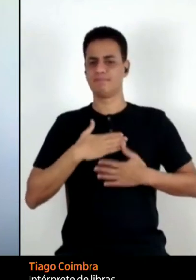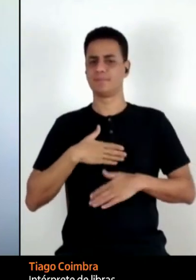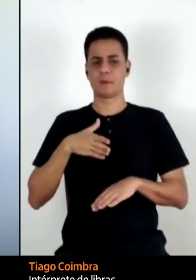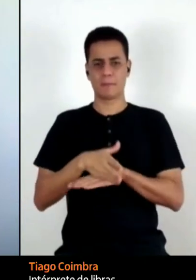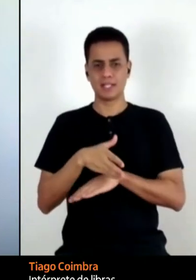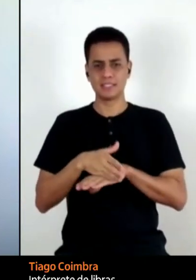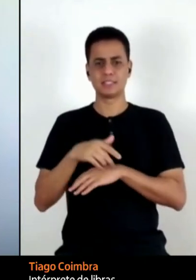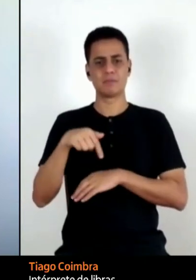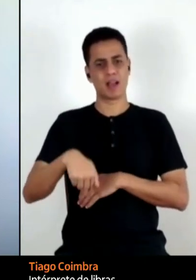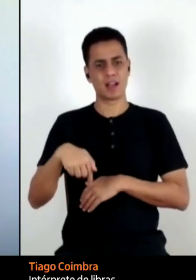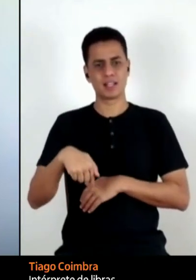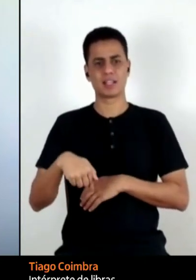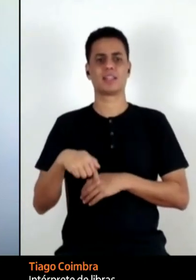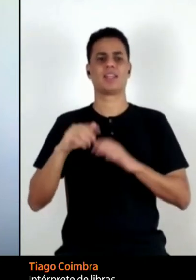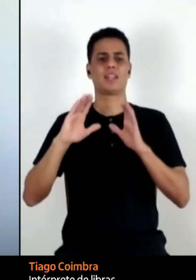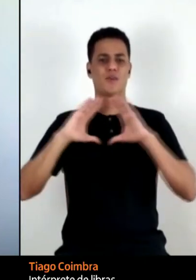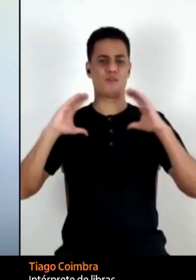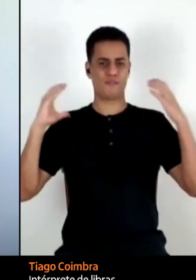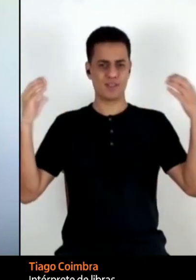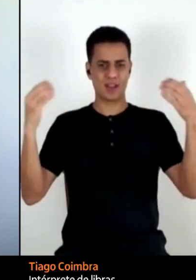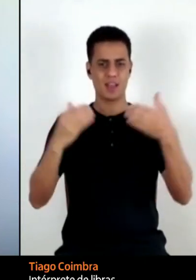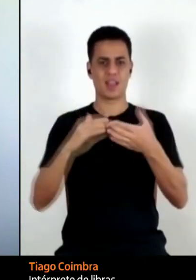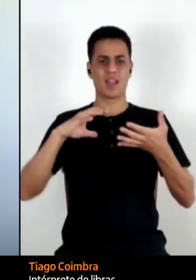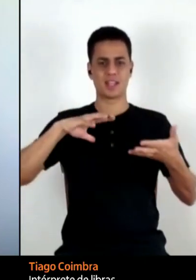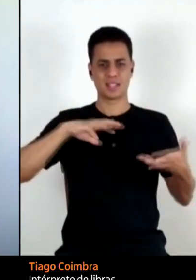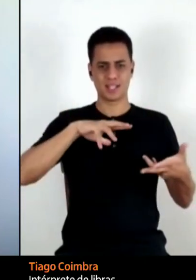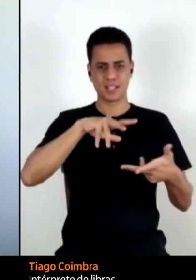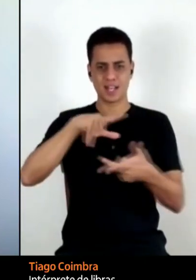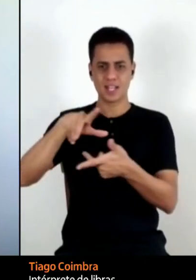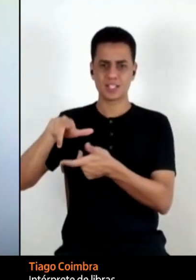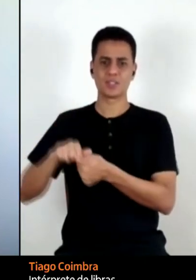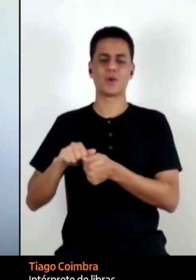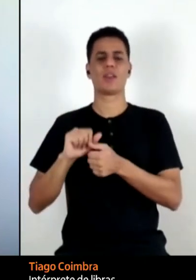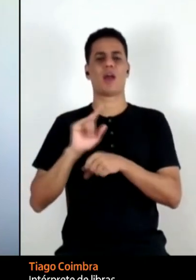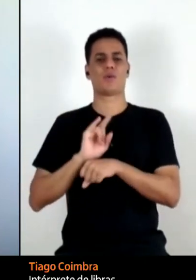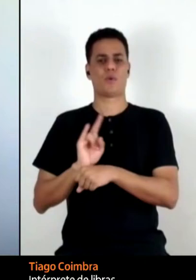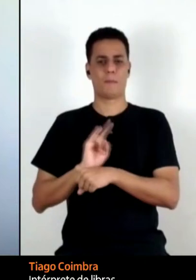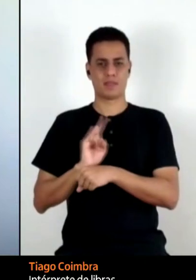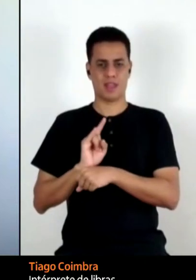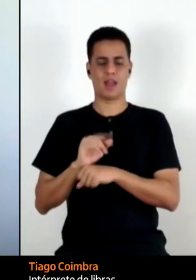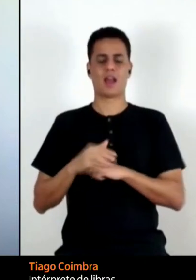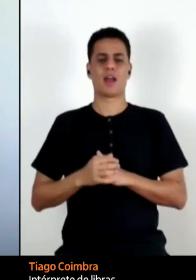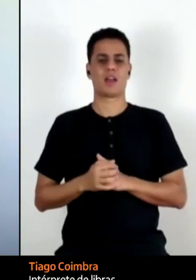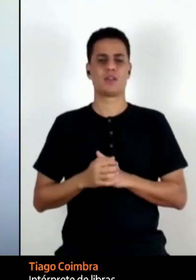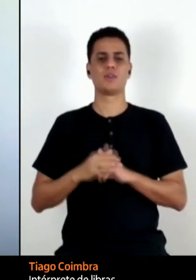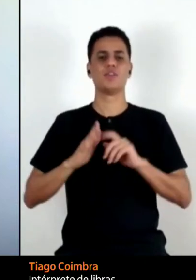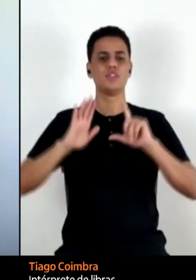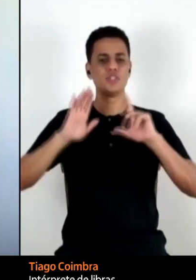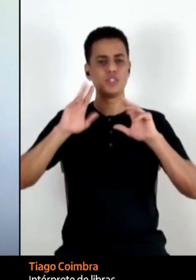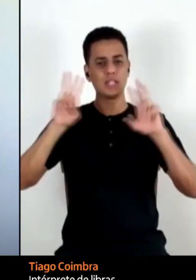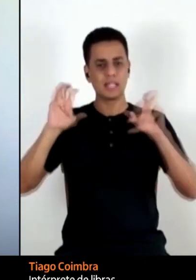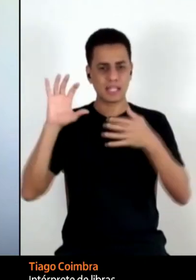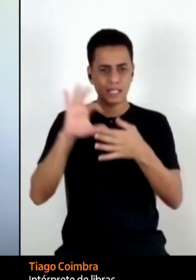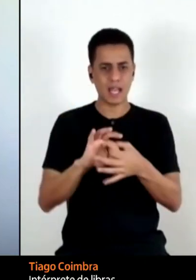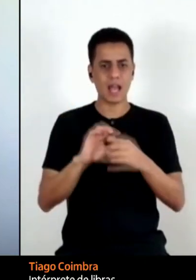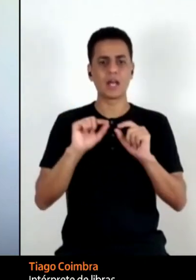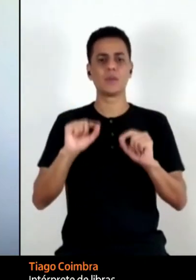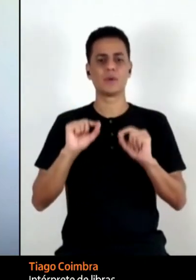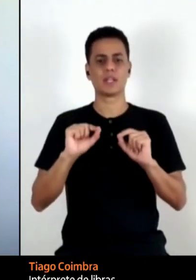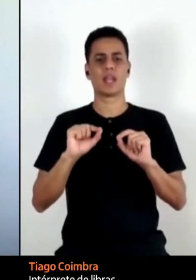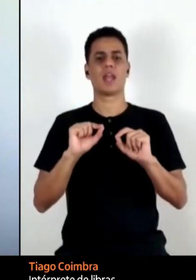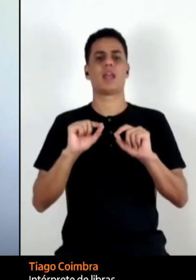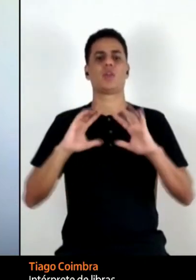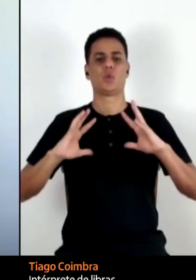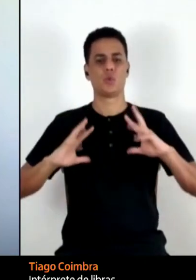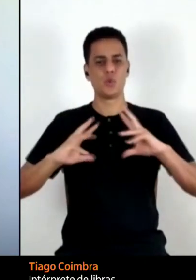edição da Conferência Internacional do Documentário, nos 25 anos do É Tudo Verdade. Minha saudação a